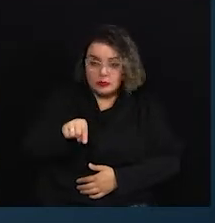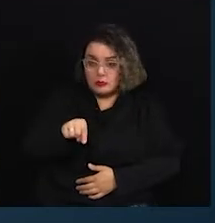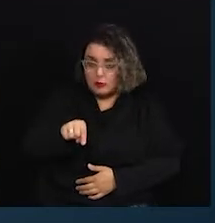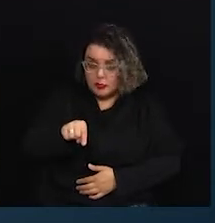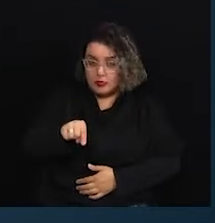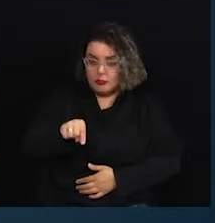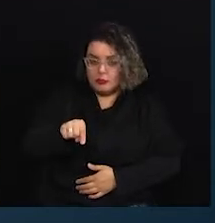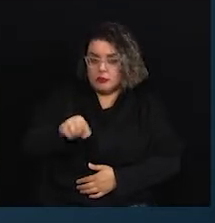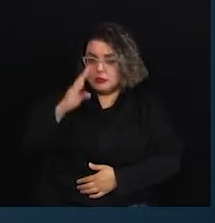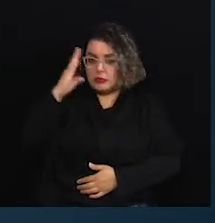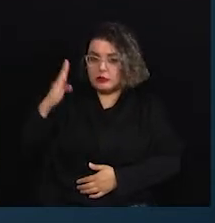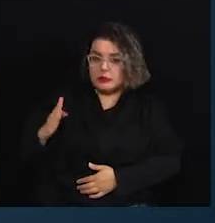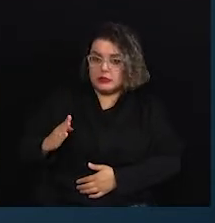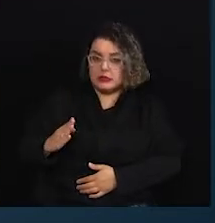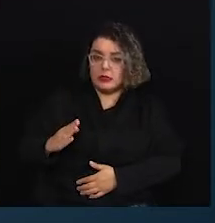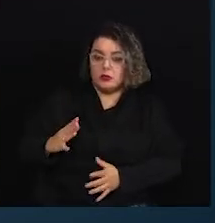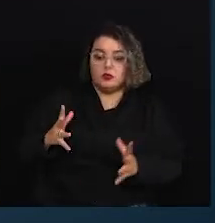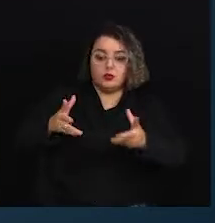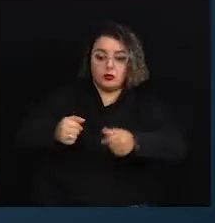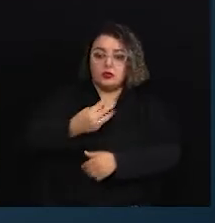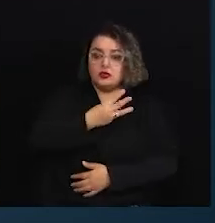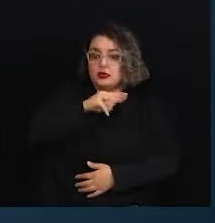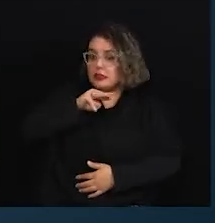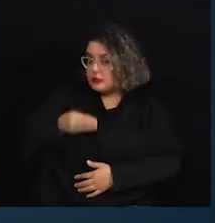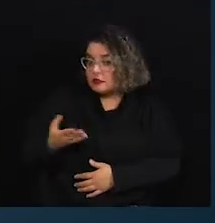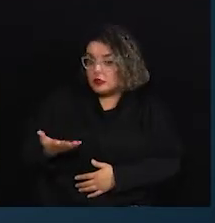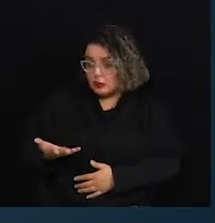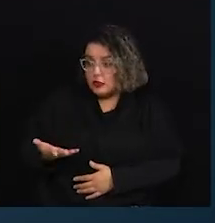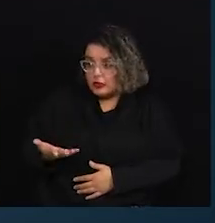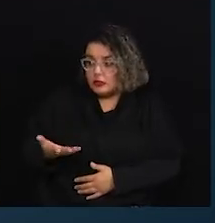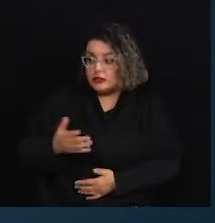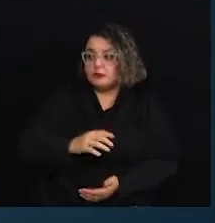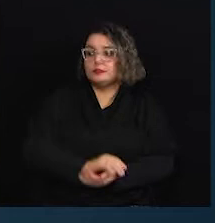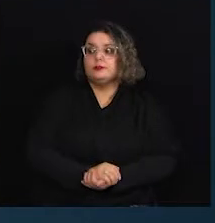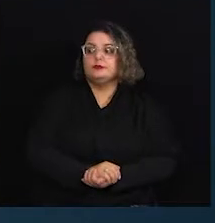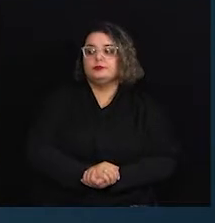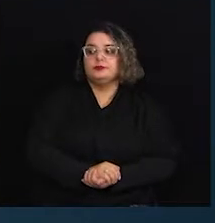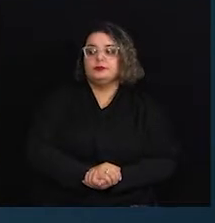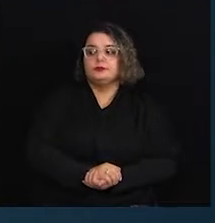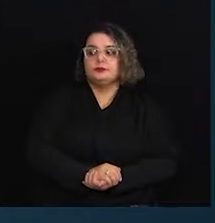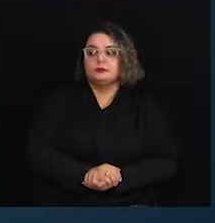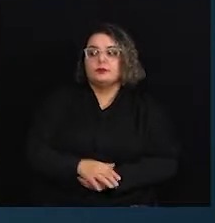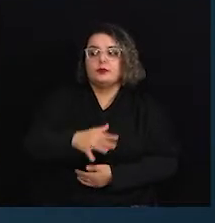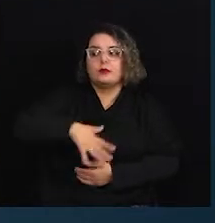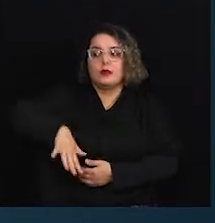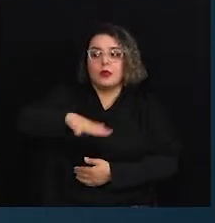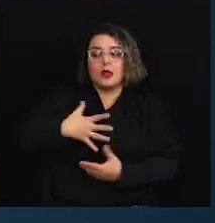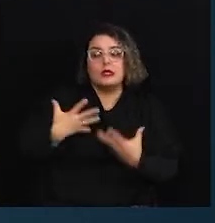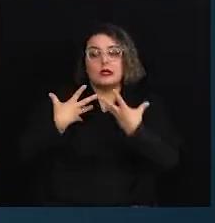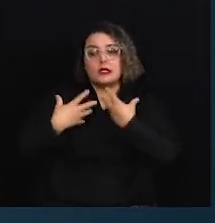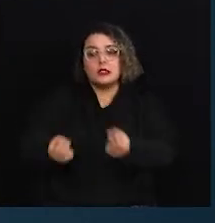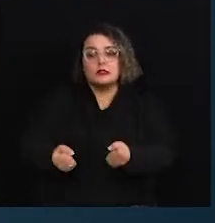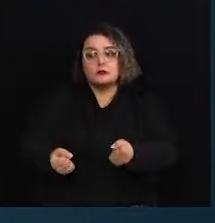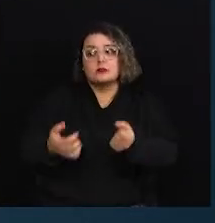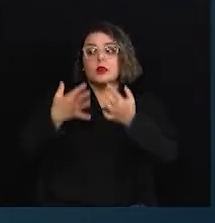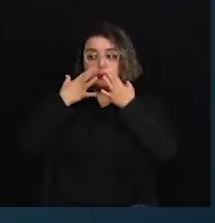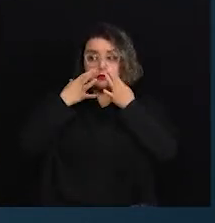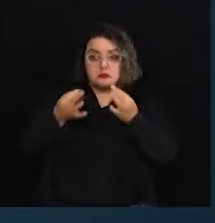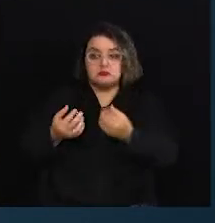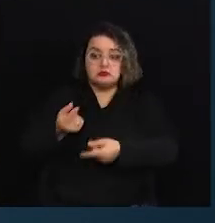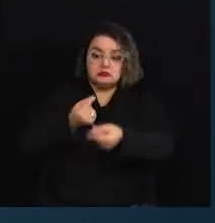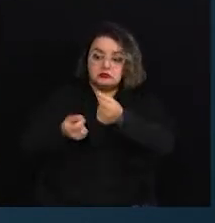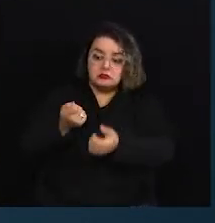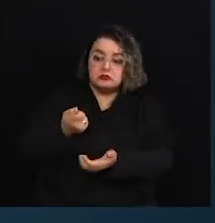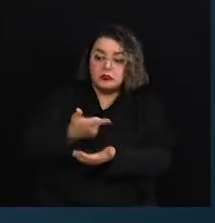brasileiras. O mercado brasileiro, e aí eu falo de Latinoamérica inteira, é um mercado que está recebendo muita atenção